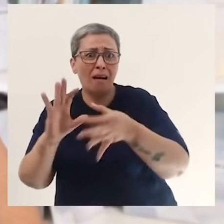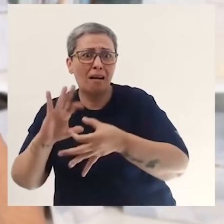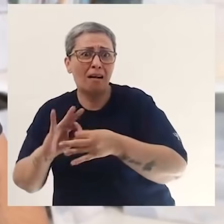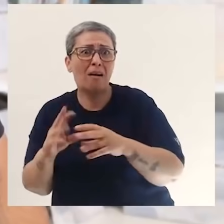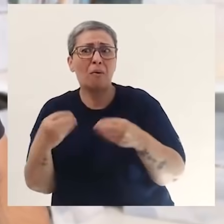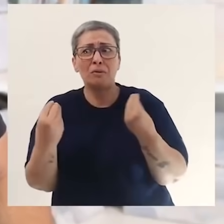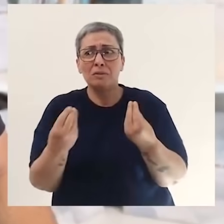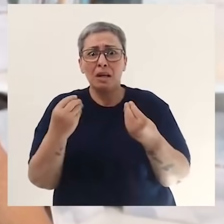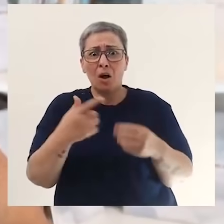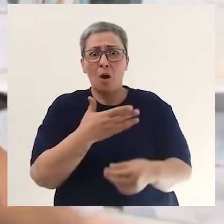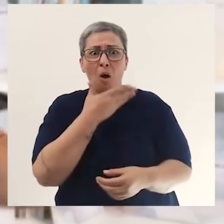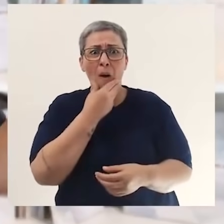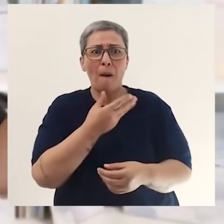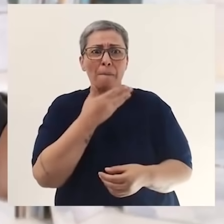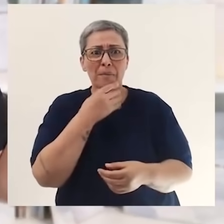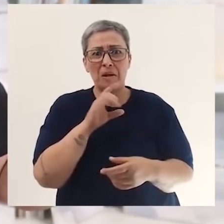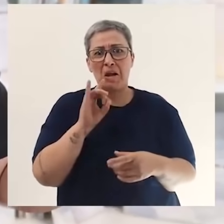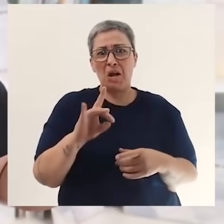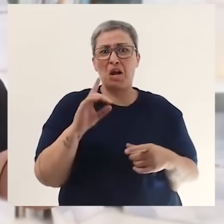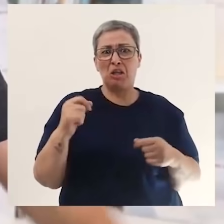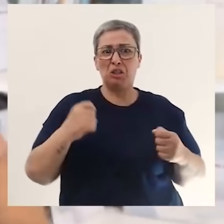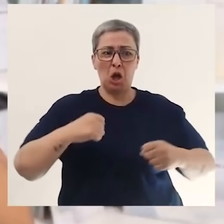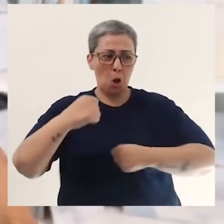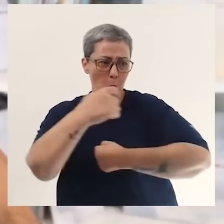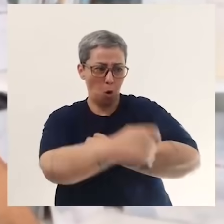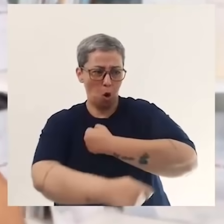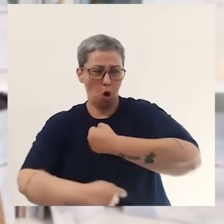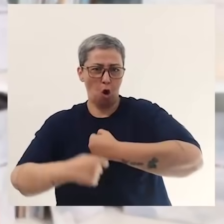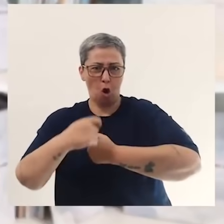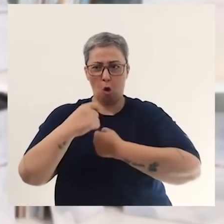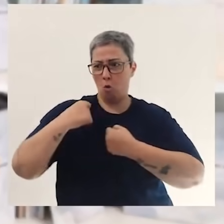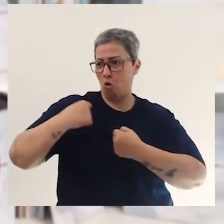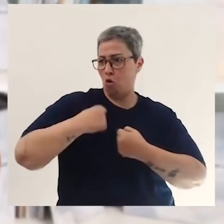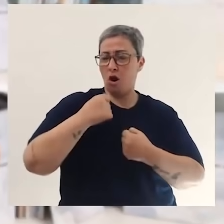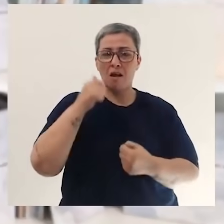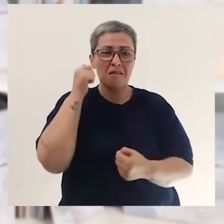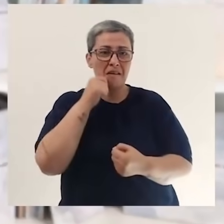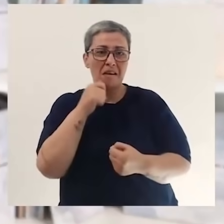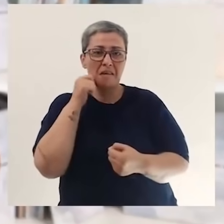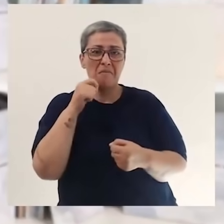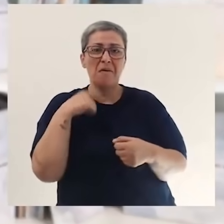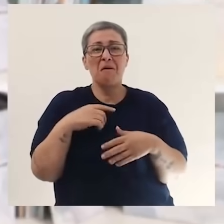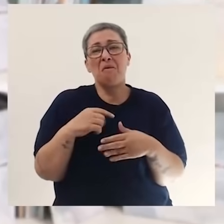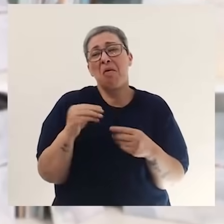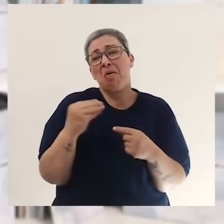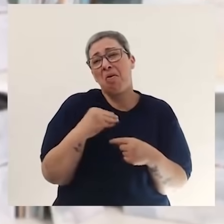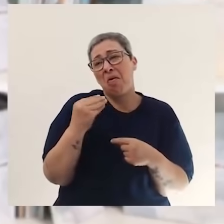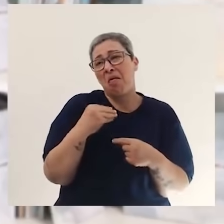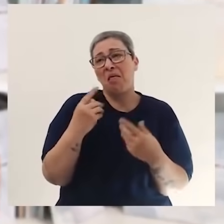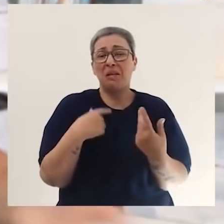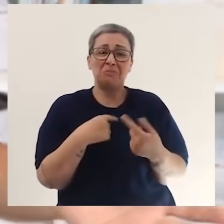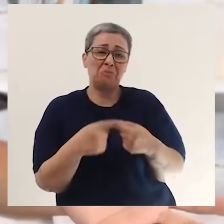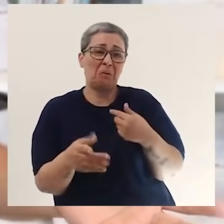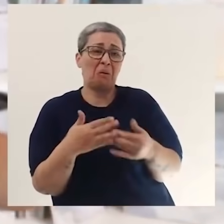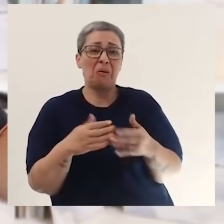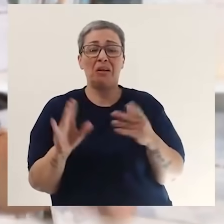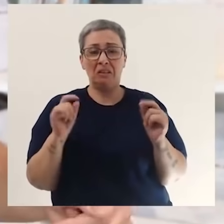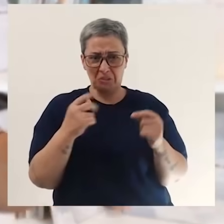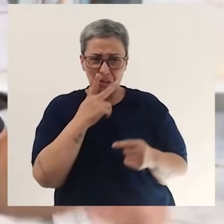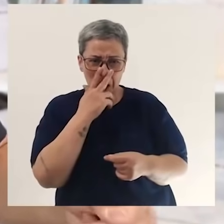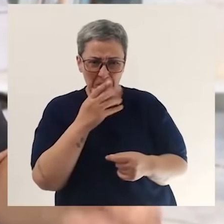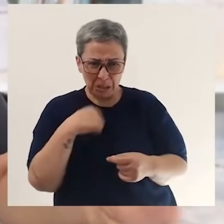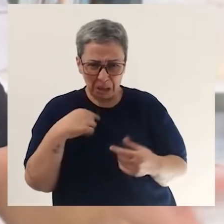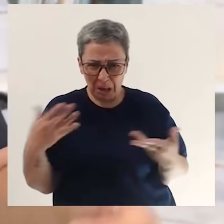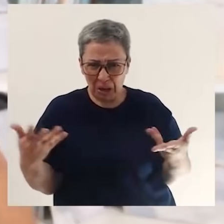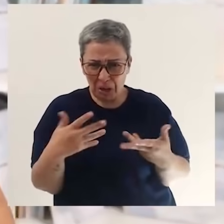onde os homens eram os gladiadores e as meninas fracas e indefesas. Você ainda acha que